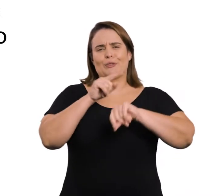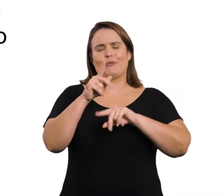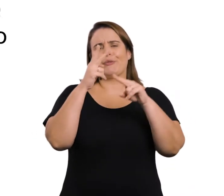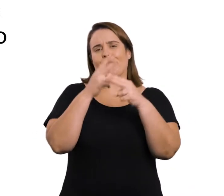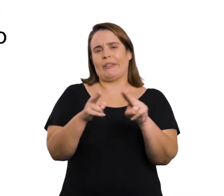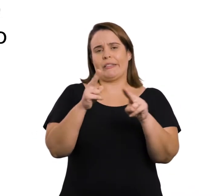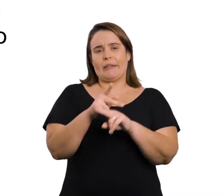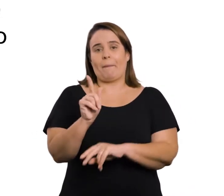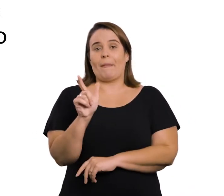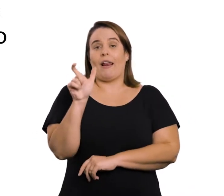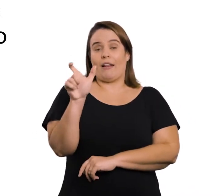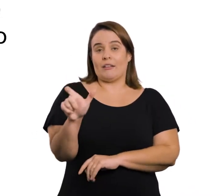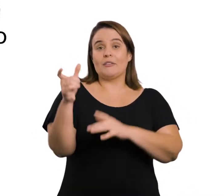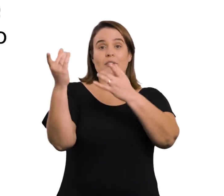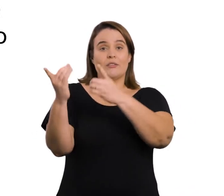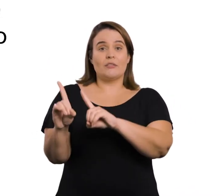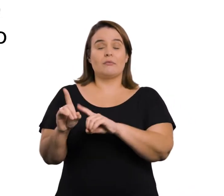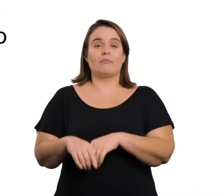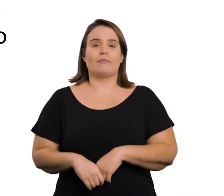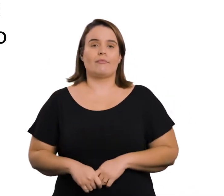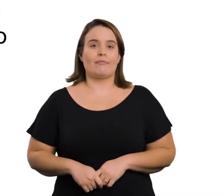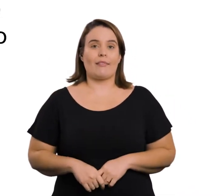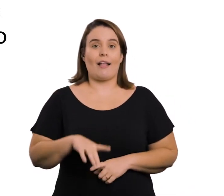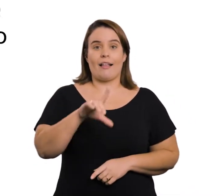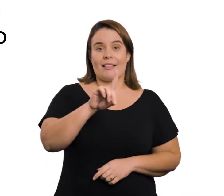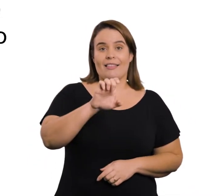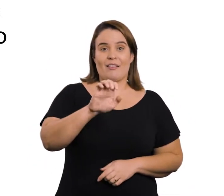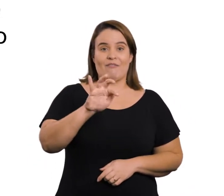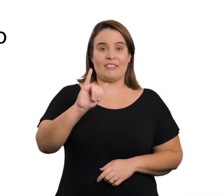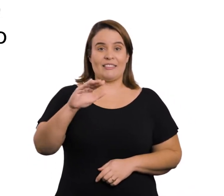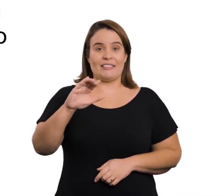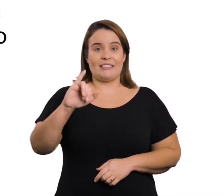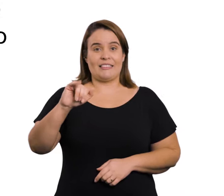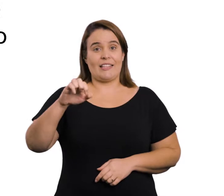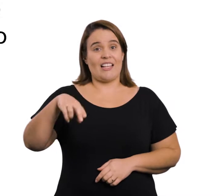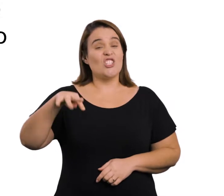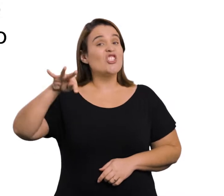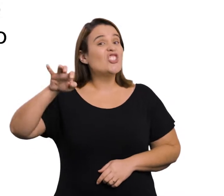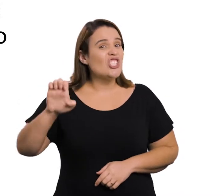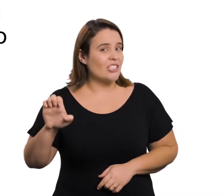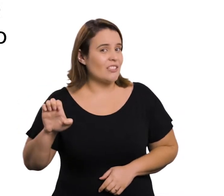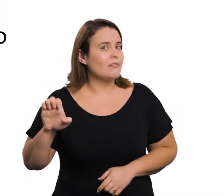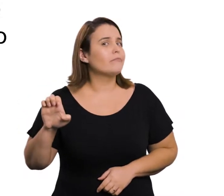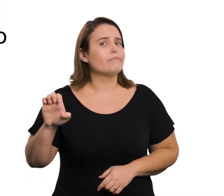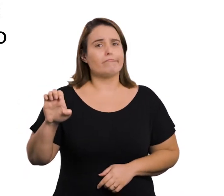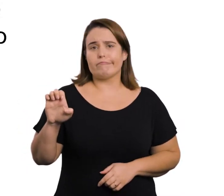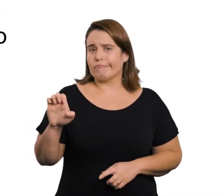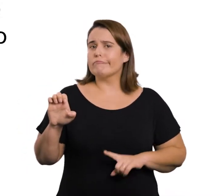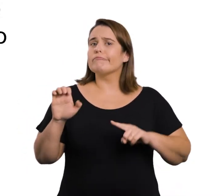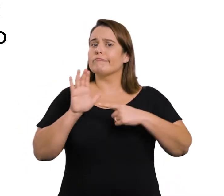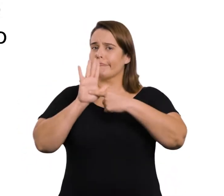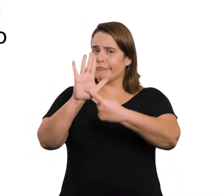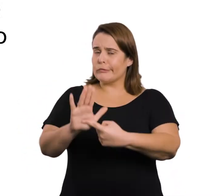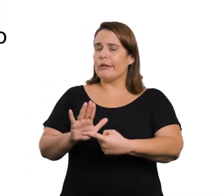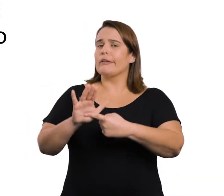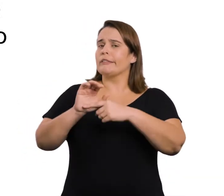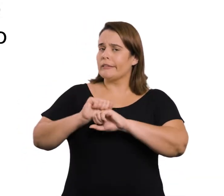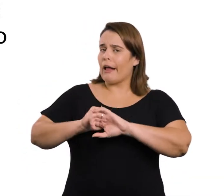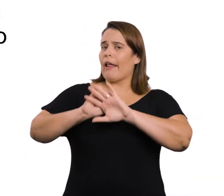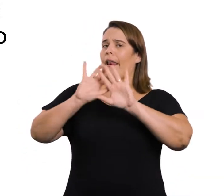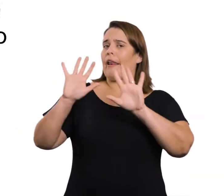palavra deficiência com o uso de deficiente, porque, nesse caso, fica ainda mais clara a